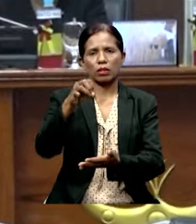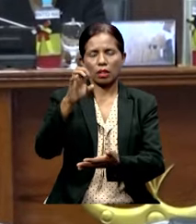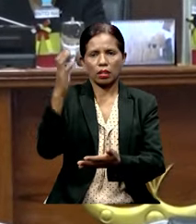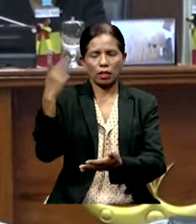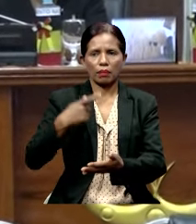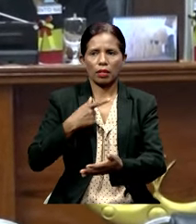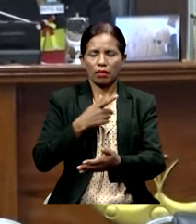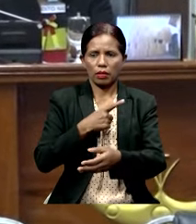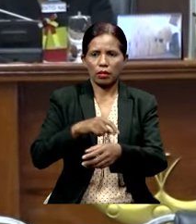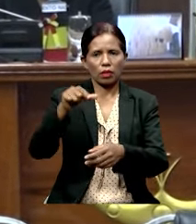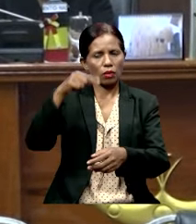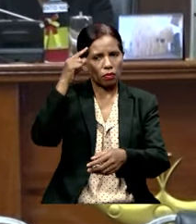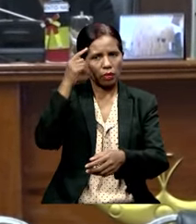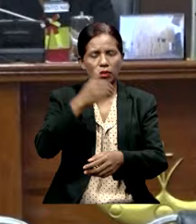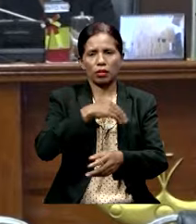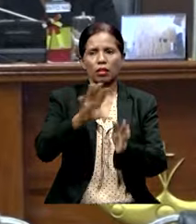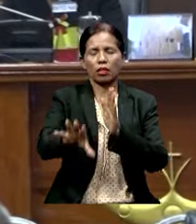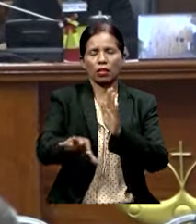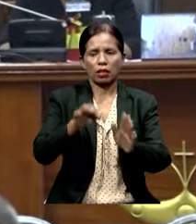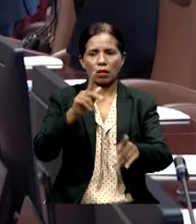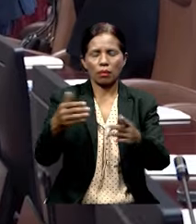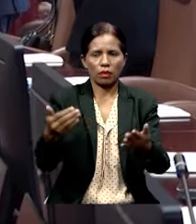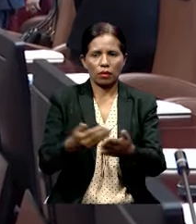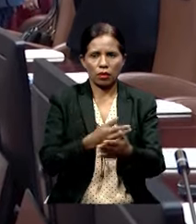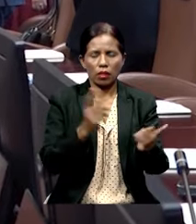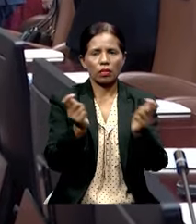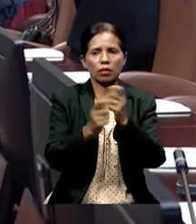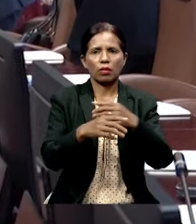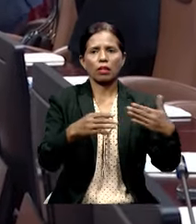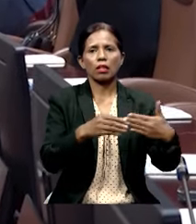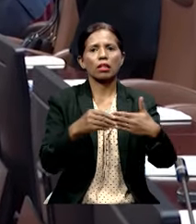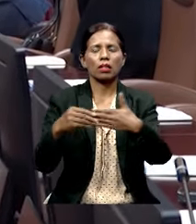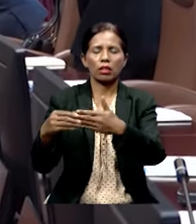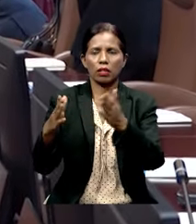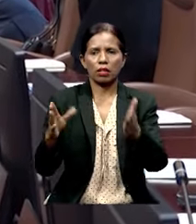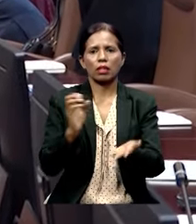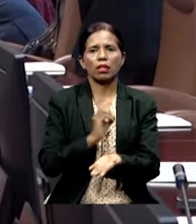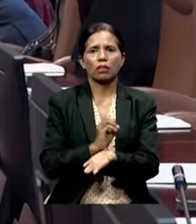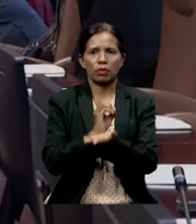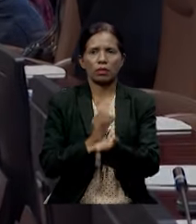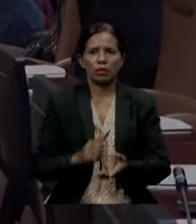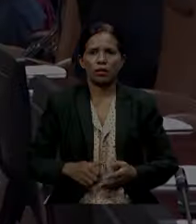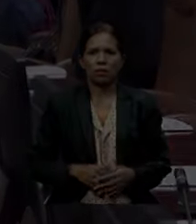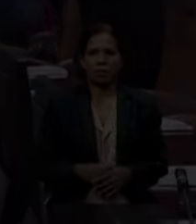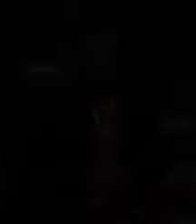beto dadau ne, governo se dau nomea figura fong, ho di substitui líder Raiwa. Adair Tusimenes, Benvinda Simenes, GMN.